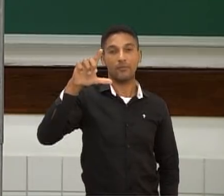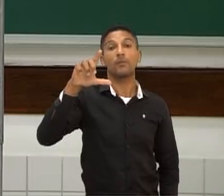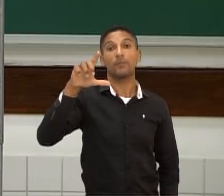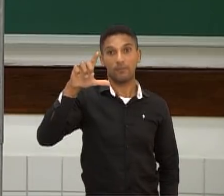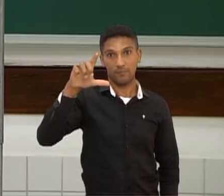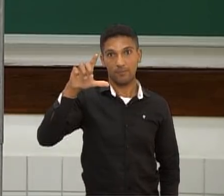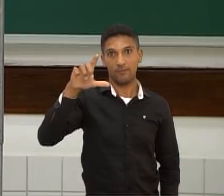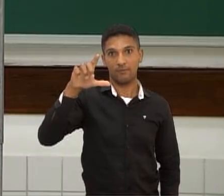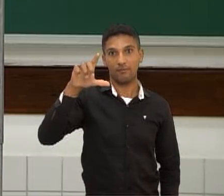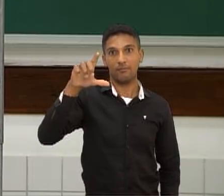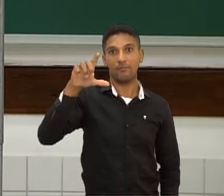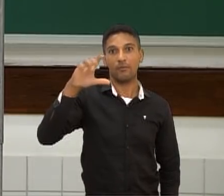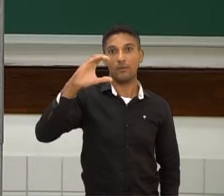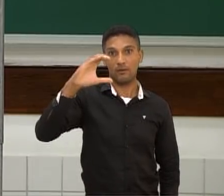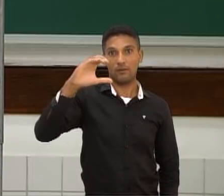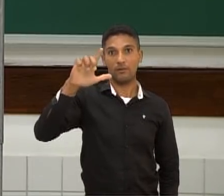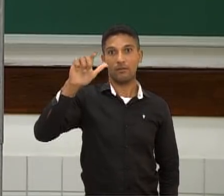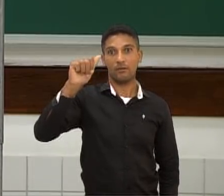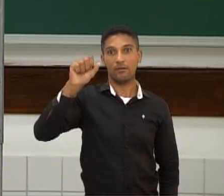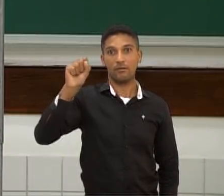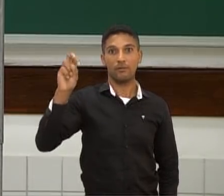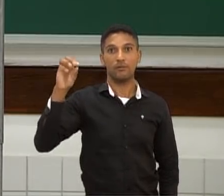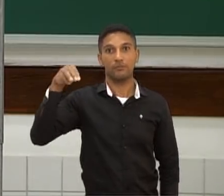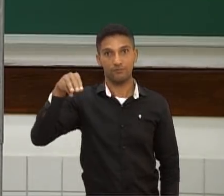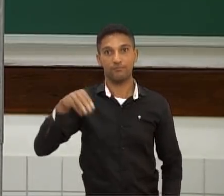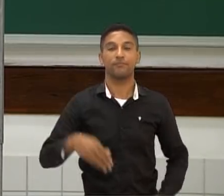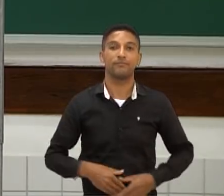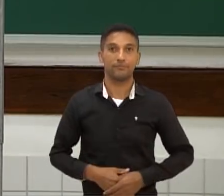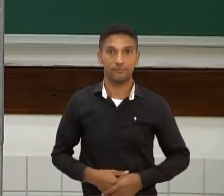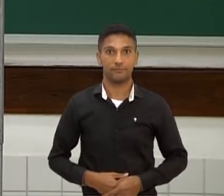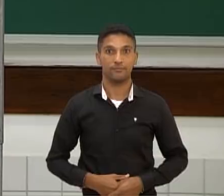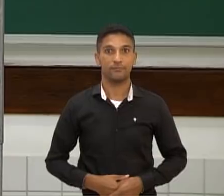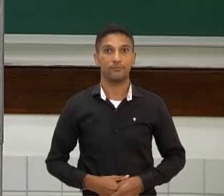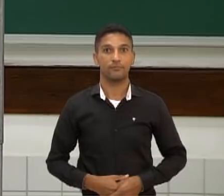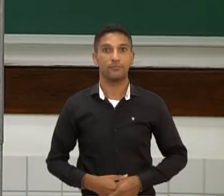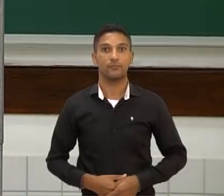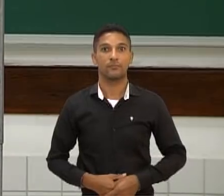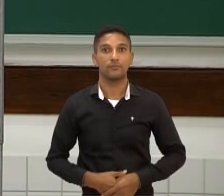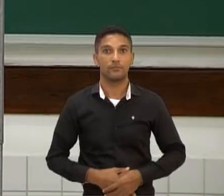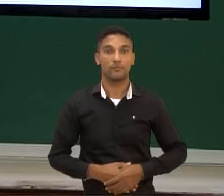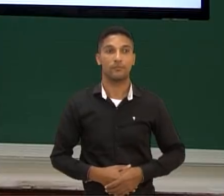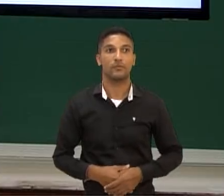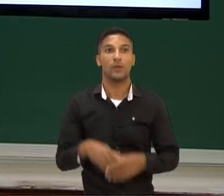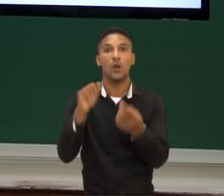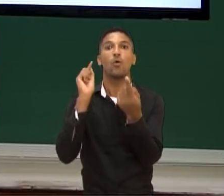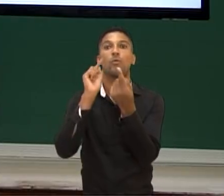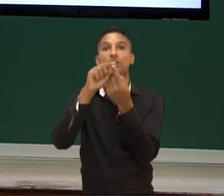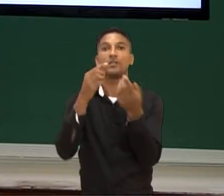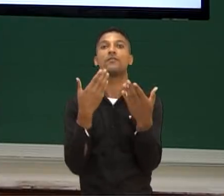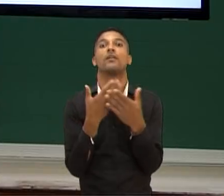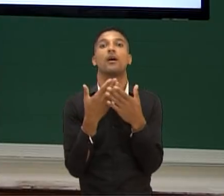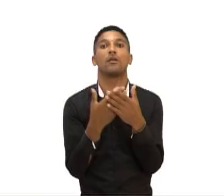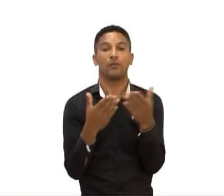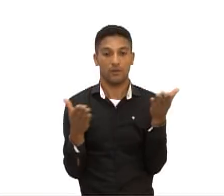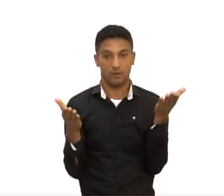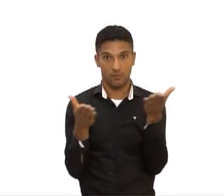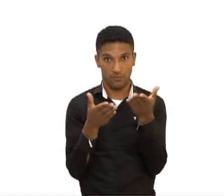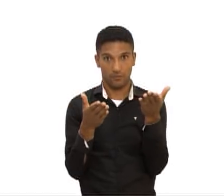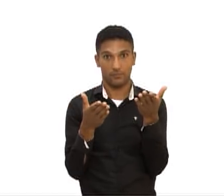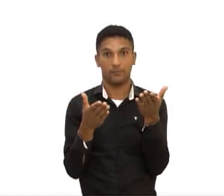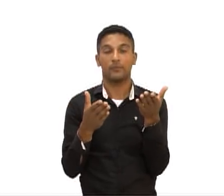material em mãos, vamos dar início à nossa aula de hoje. O objetivo da nossa aula